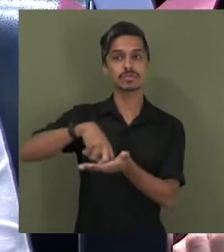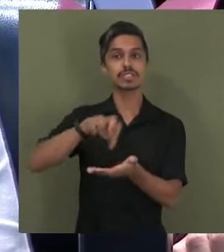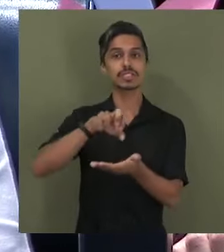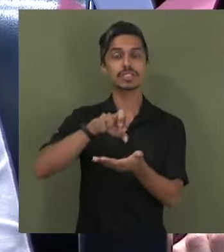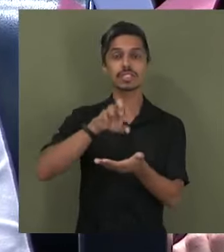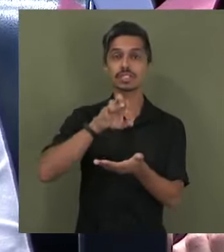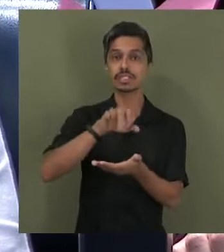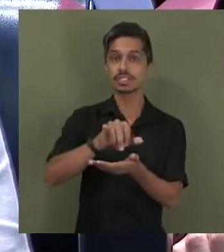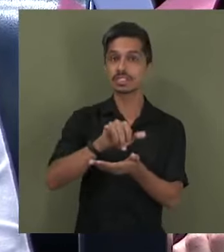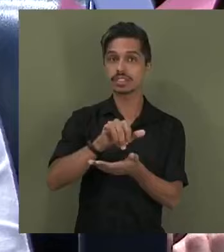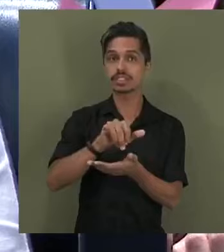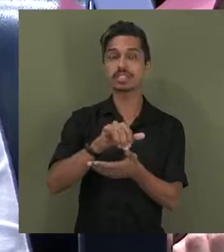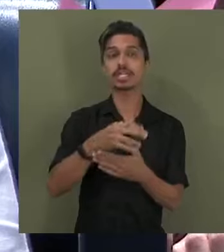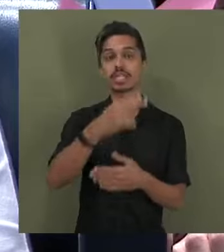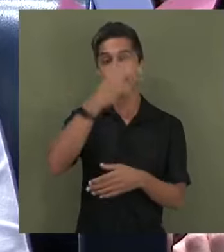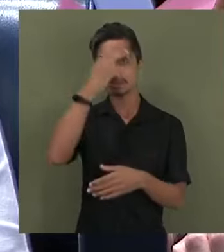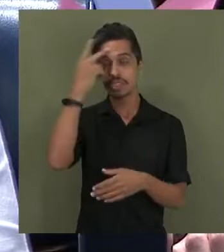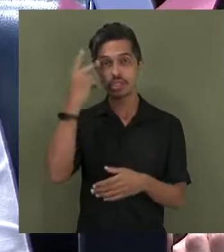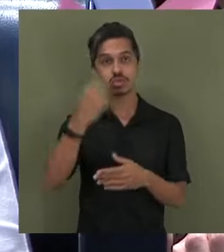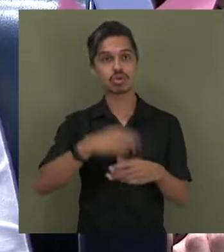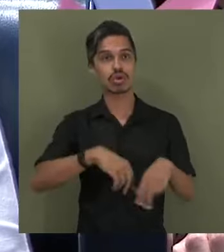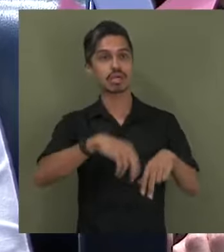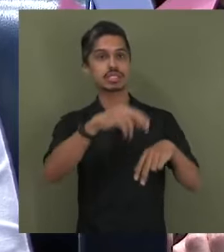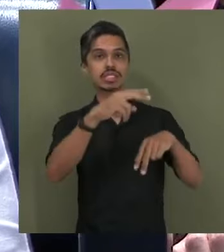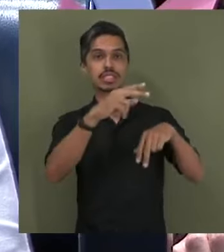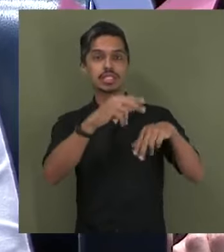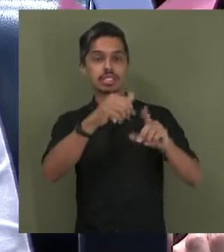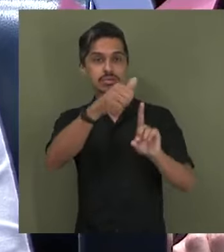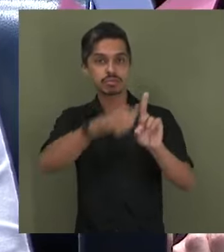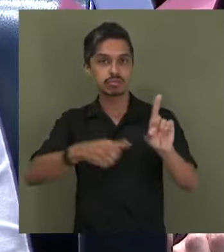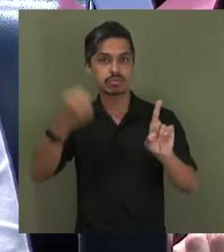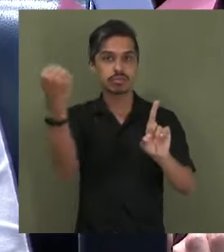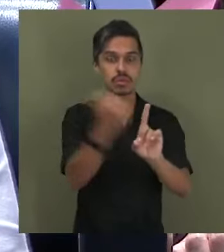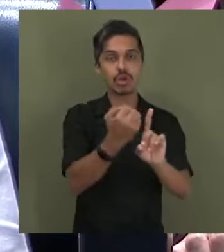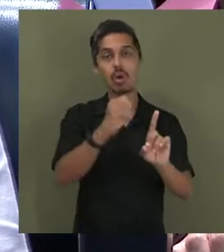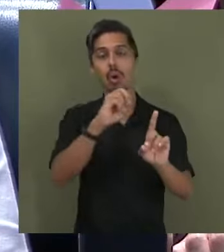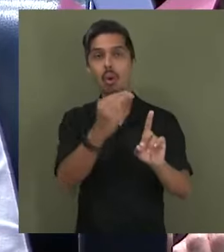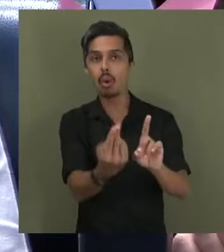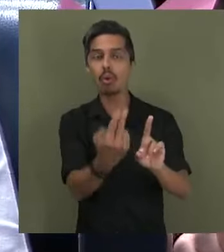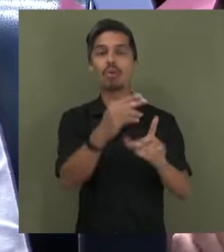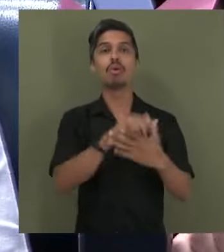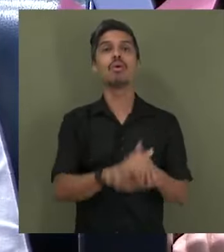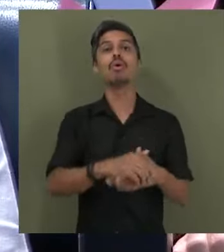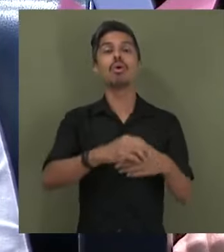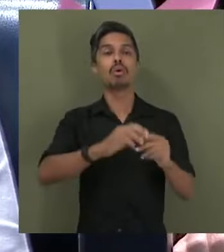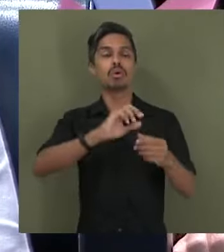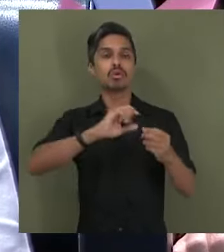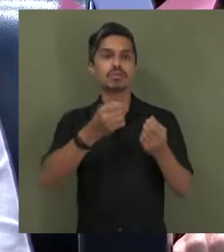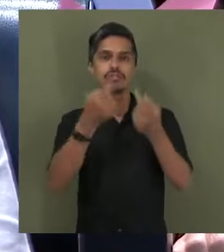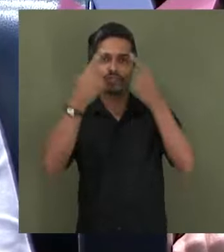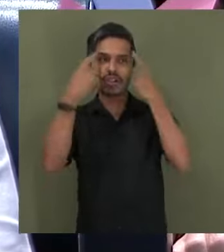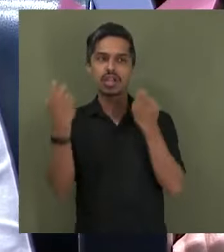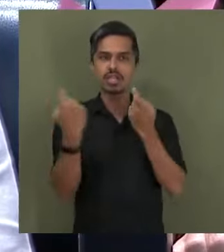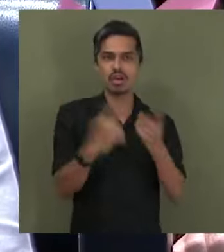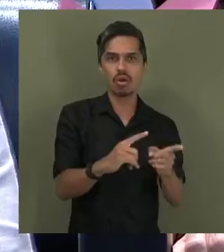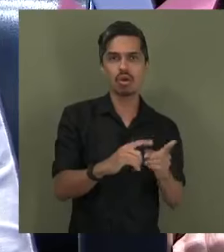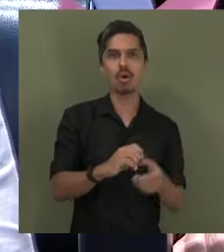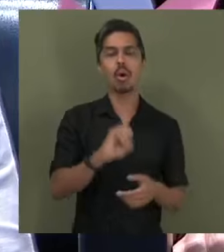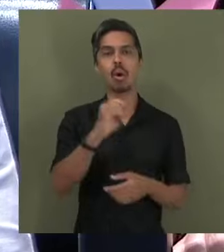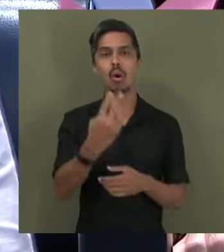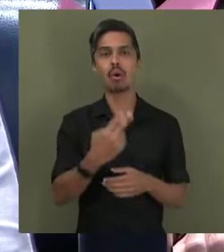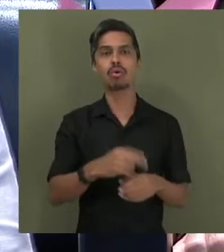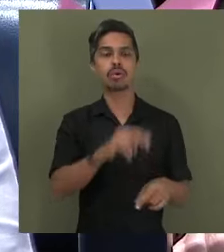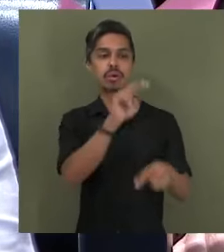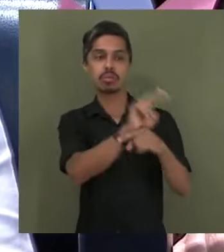cometem feminicídio ou lesão corporal contra a mulher, ou ainda, que descumpram medidas